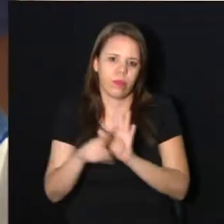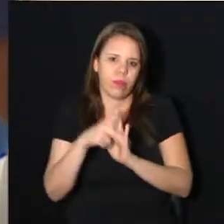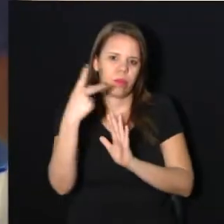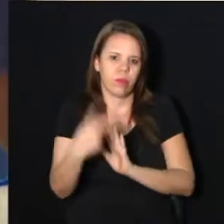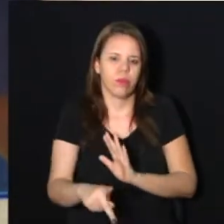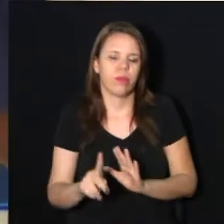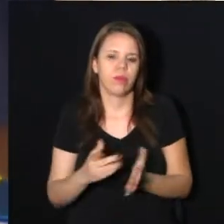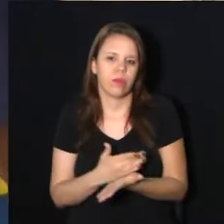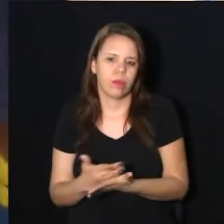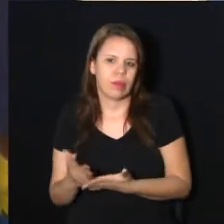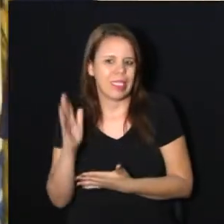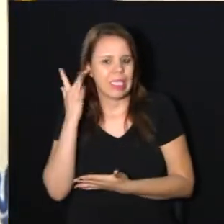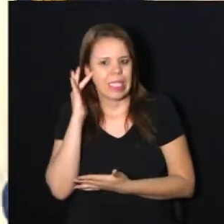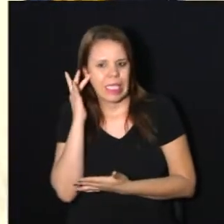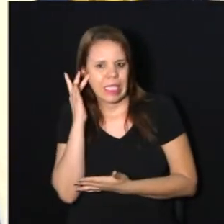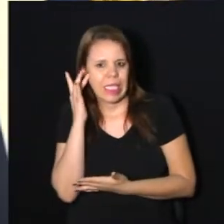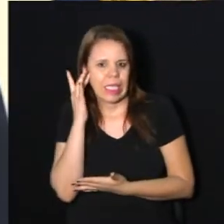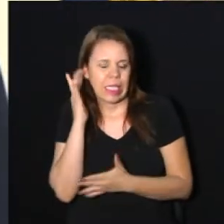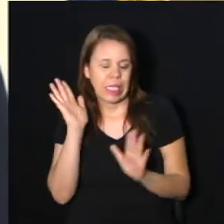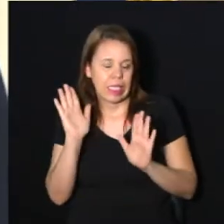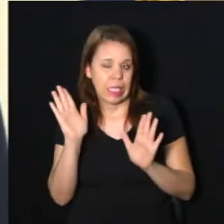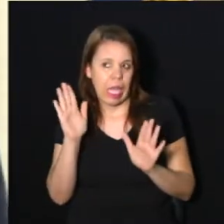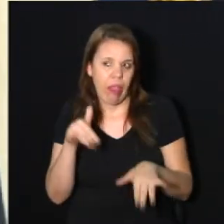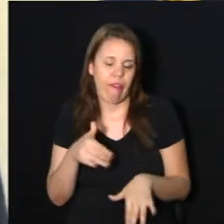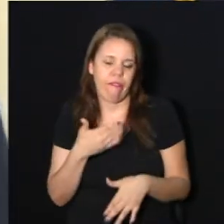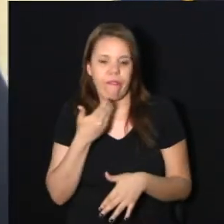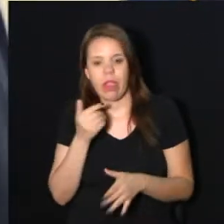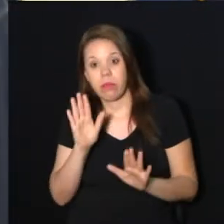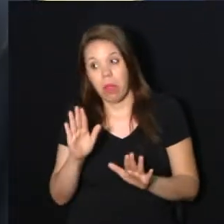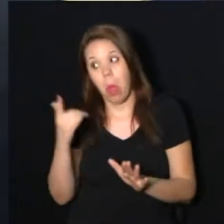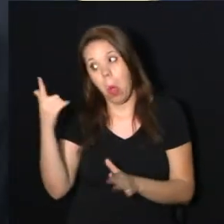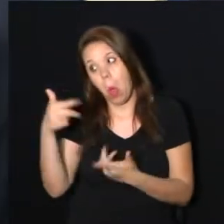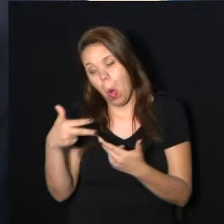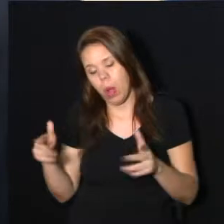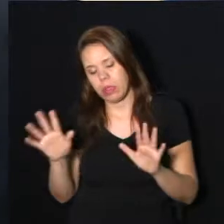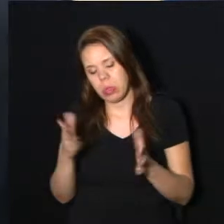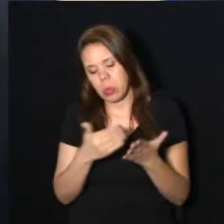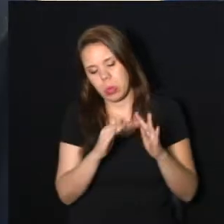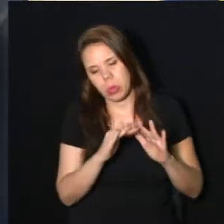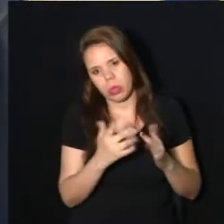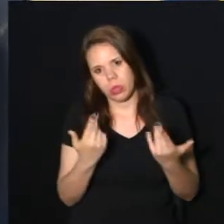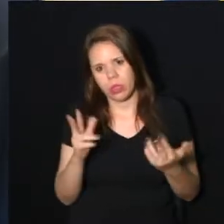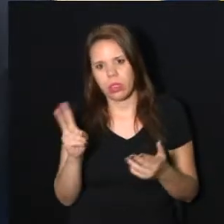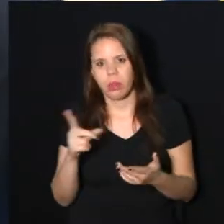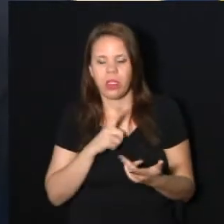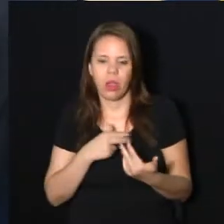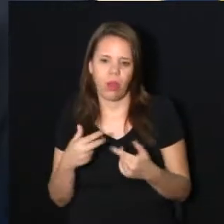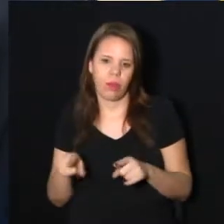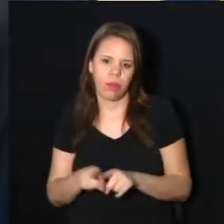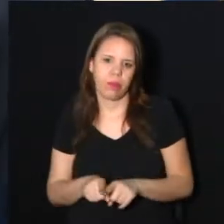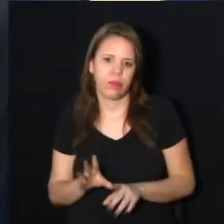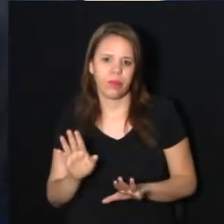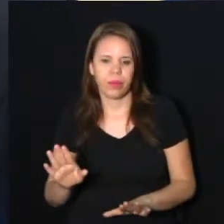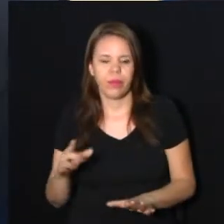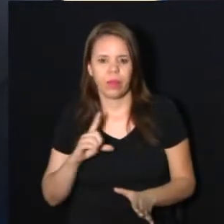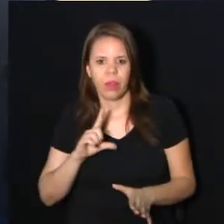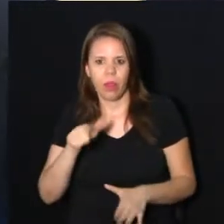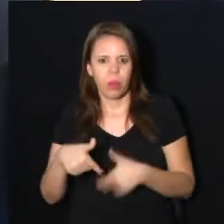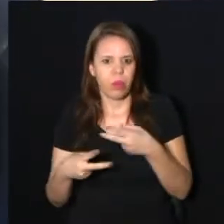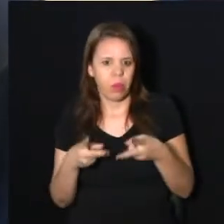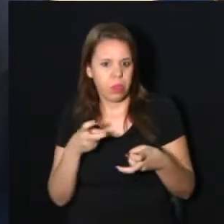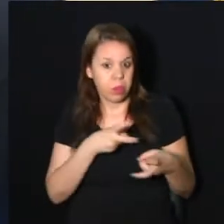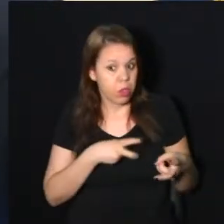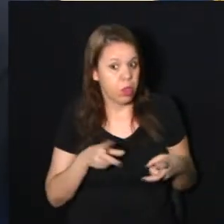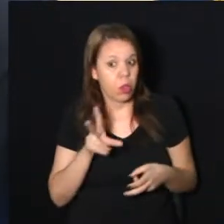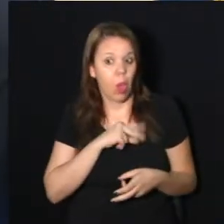No começo eu achei que não seria nada demais, assim, que só outra coisa da escola, que na minha escola sempre tem essas coisas assim, mas depois foi